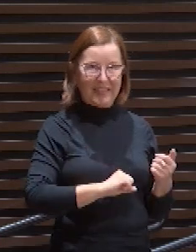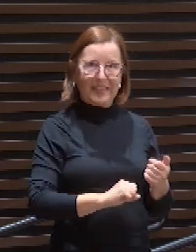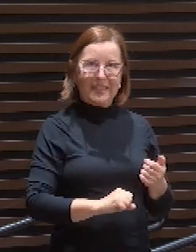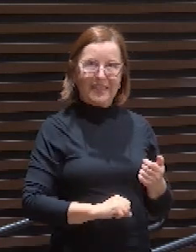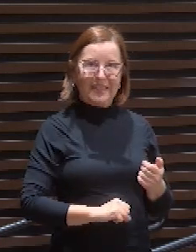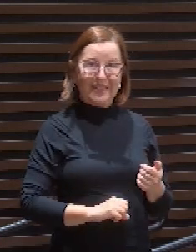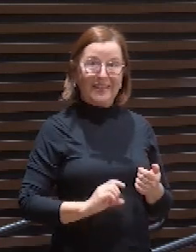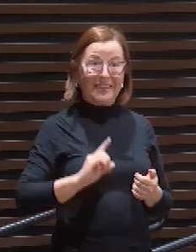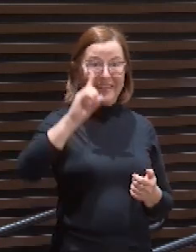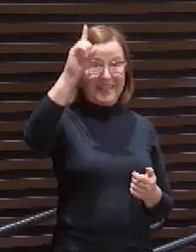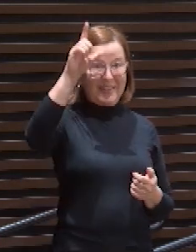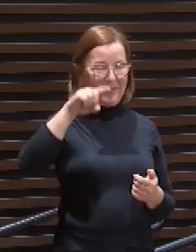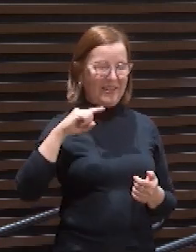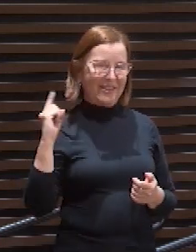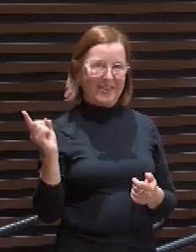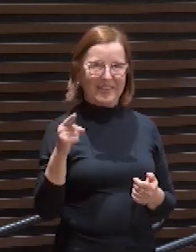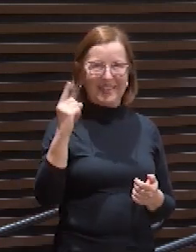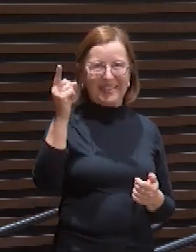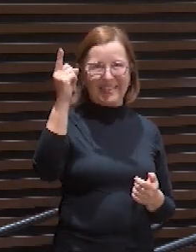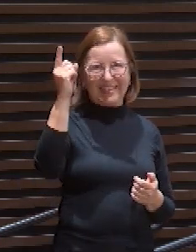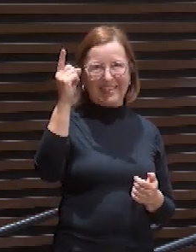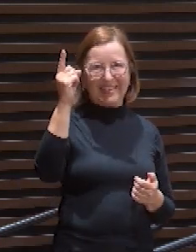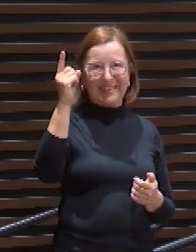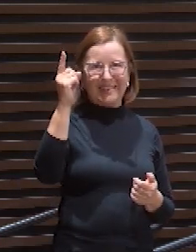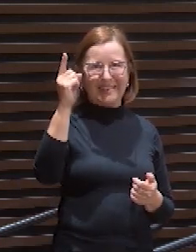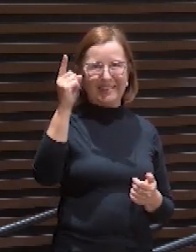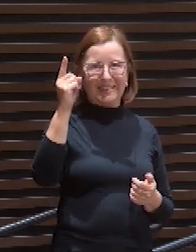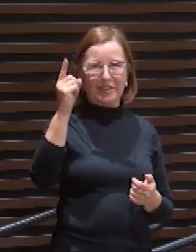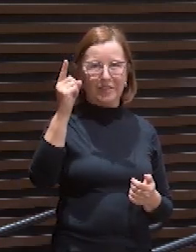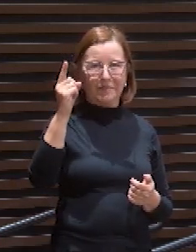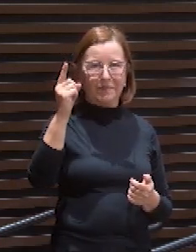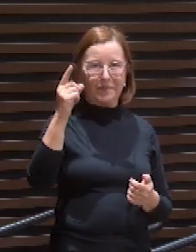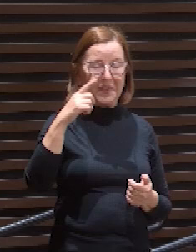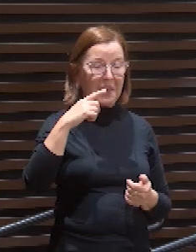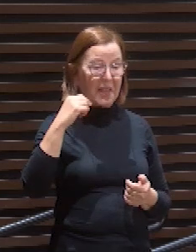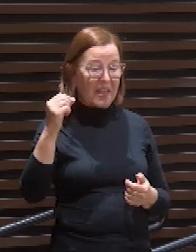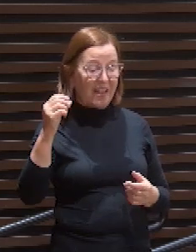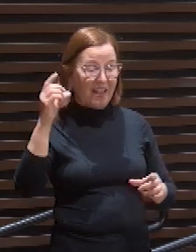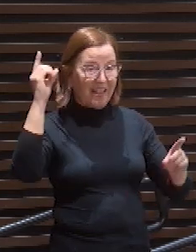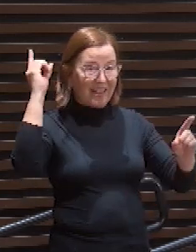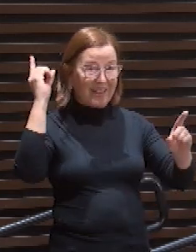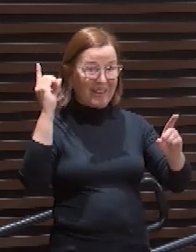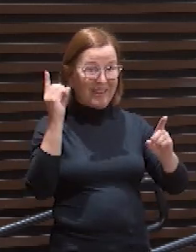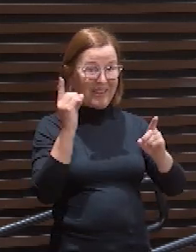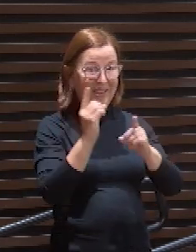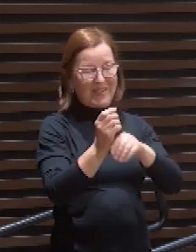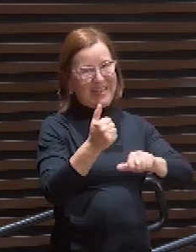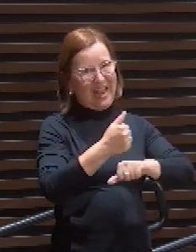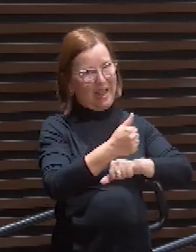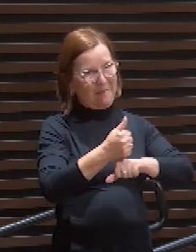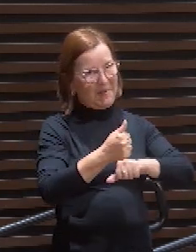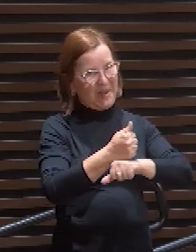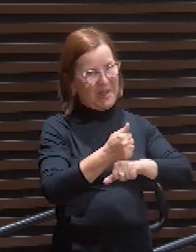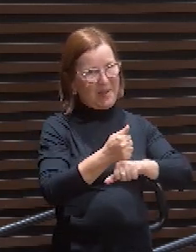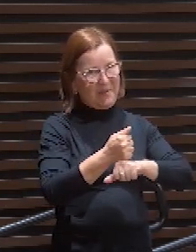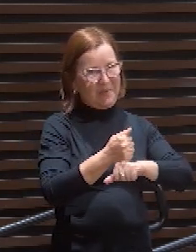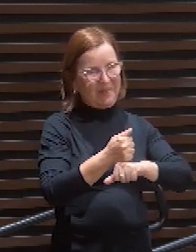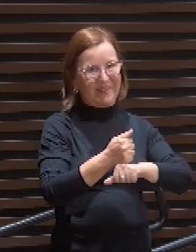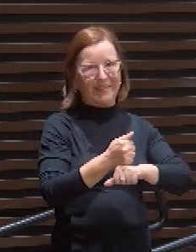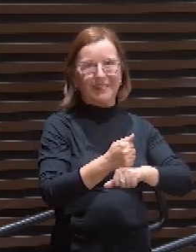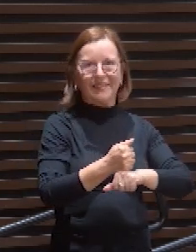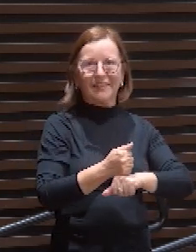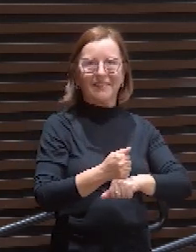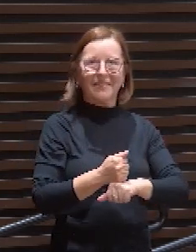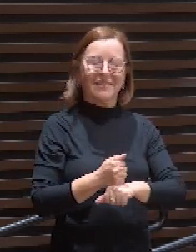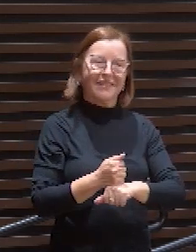sacerdote do Deus Altíssimo, que saiu ao encontro de Abraão